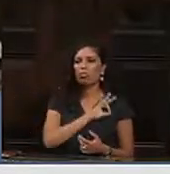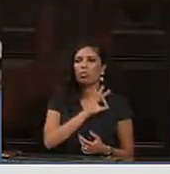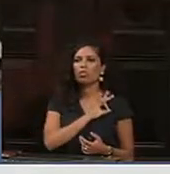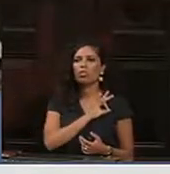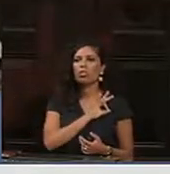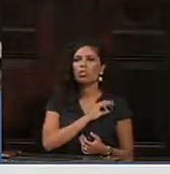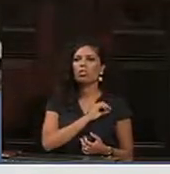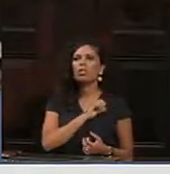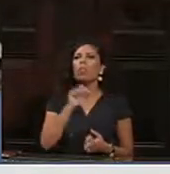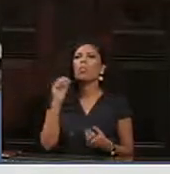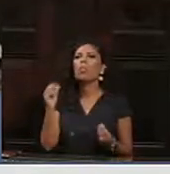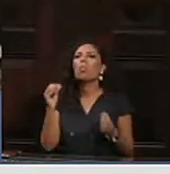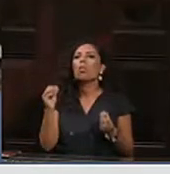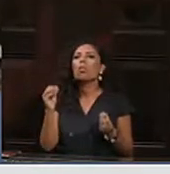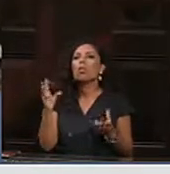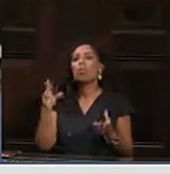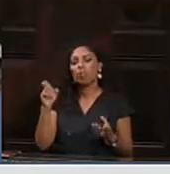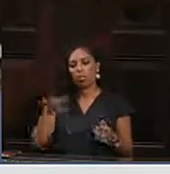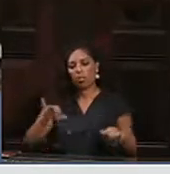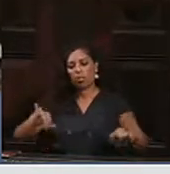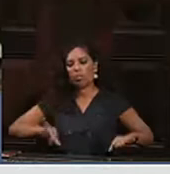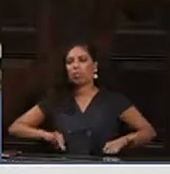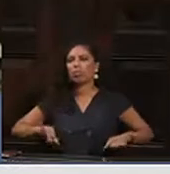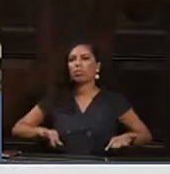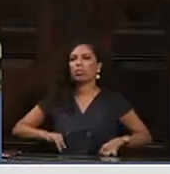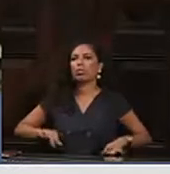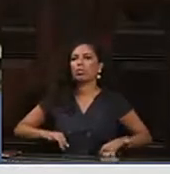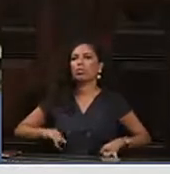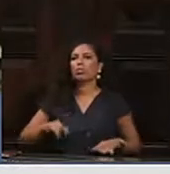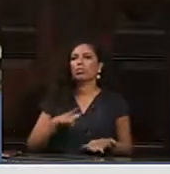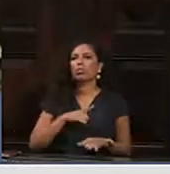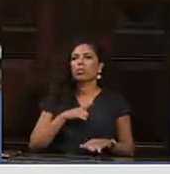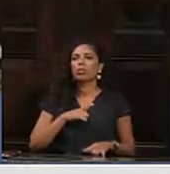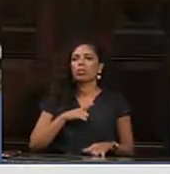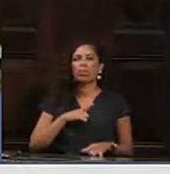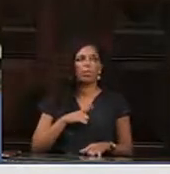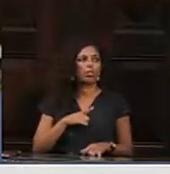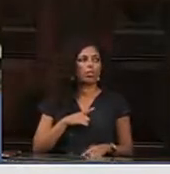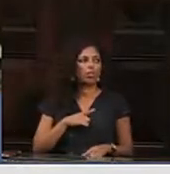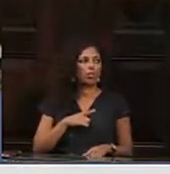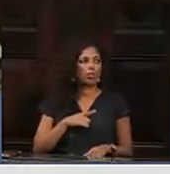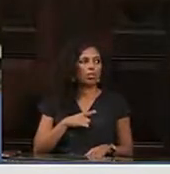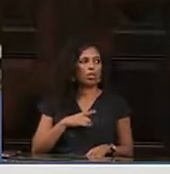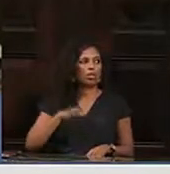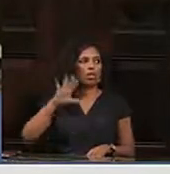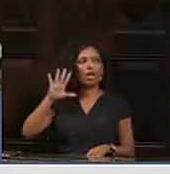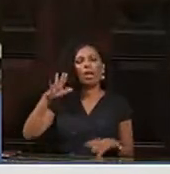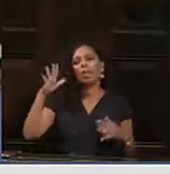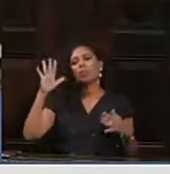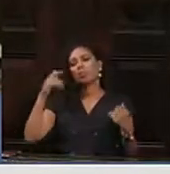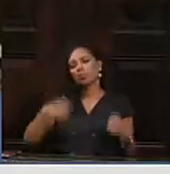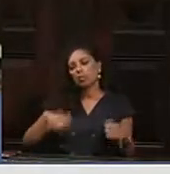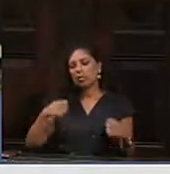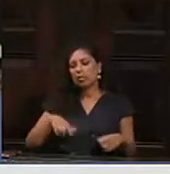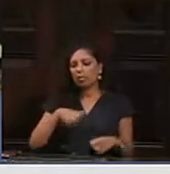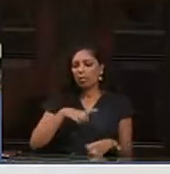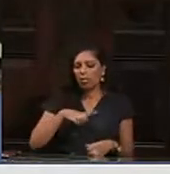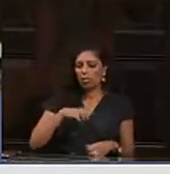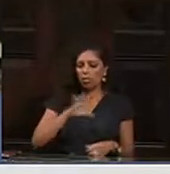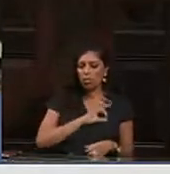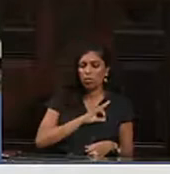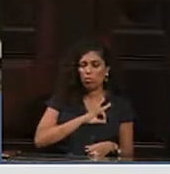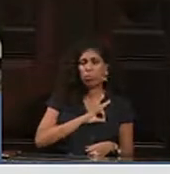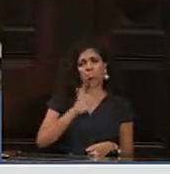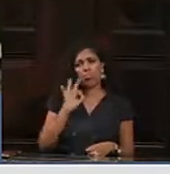sofrerem. Essa é a palavra. Ah, Renato, mas tem que colocar efetivo. Perfeito, tem que